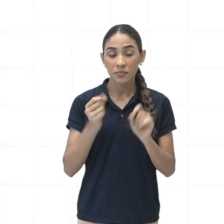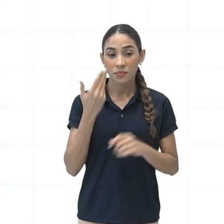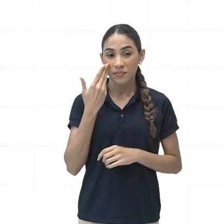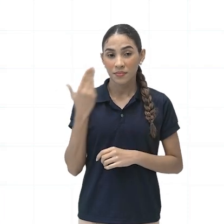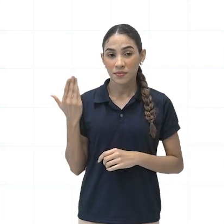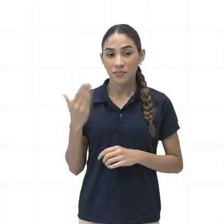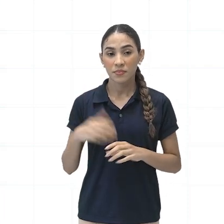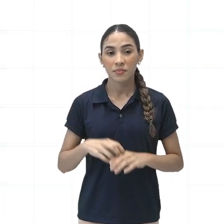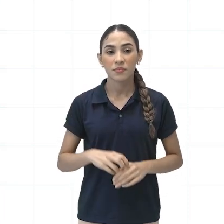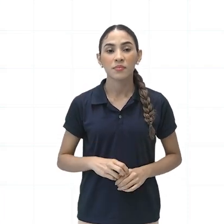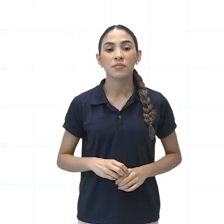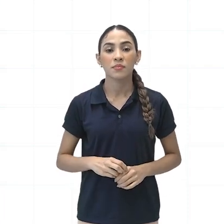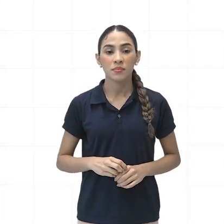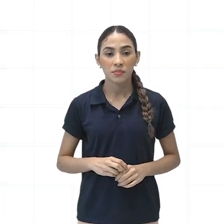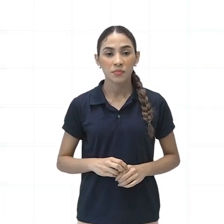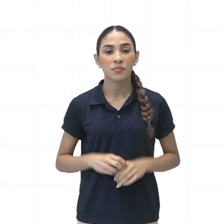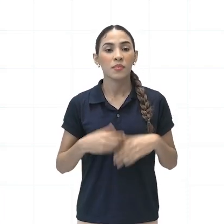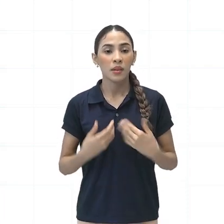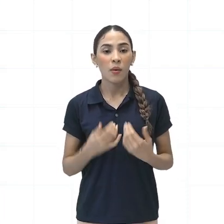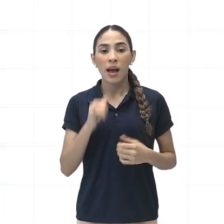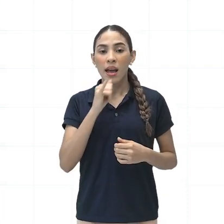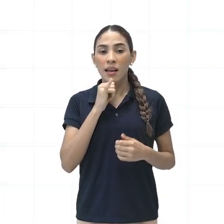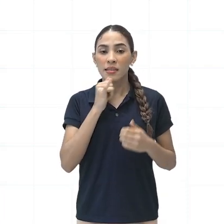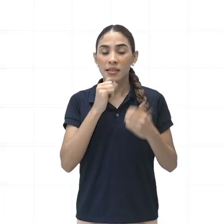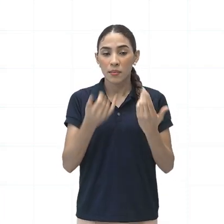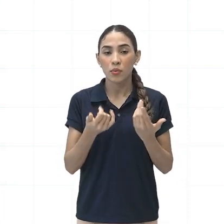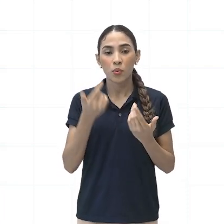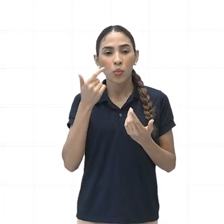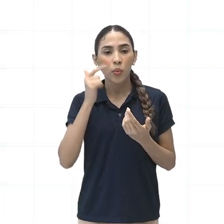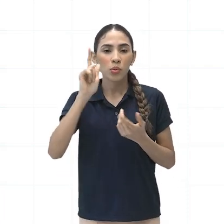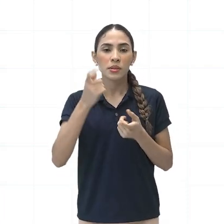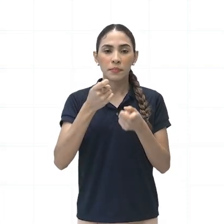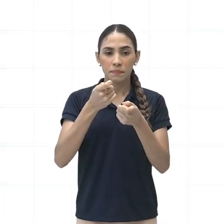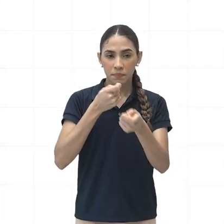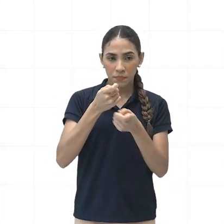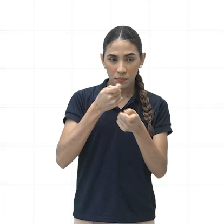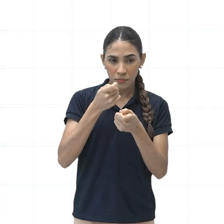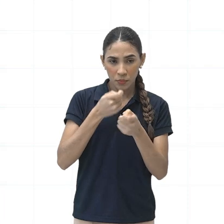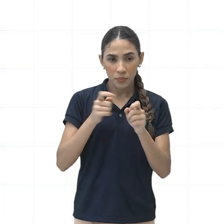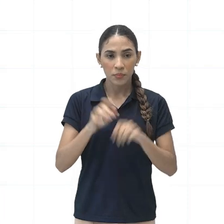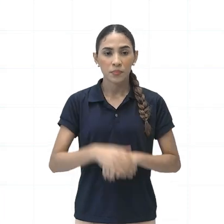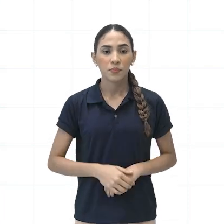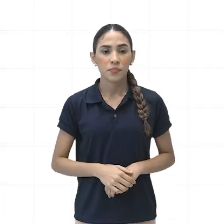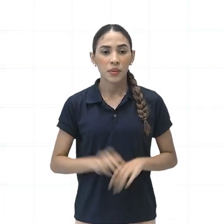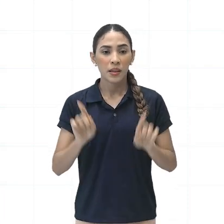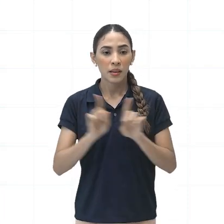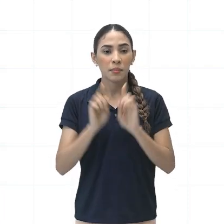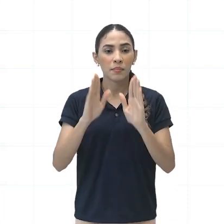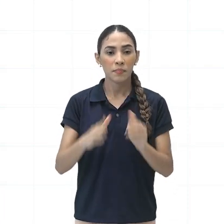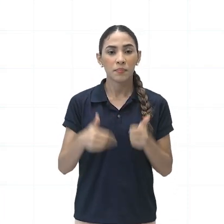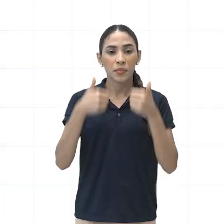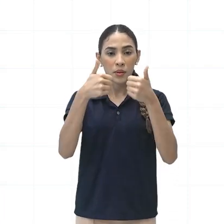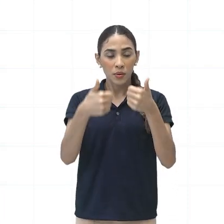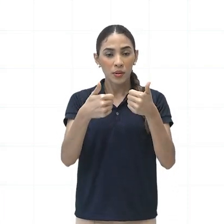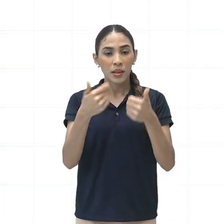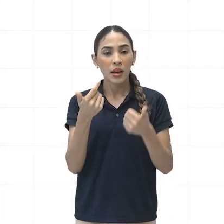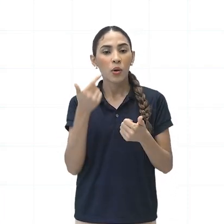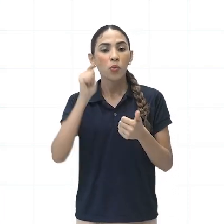primeiramente, o aumento da disciplina e do autocontrole, melhoria na